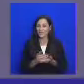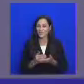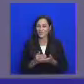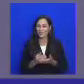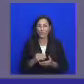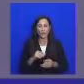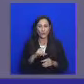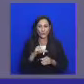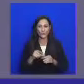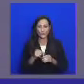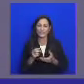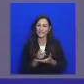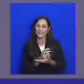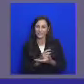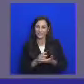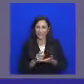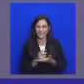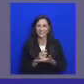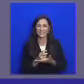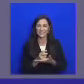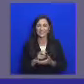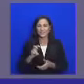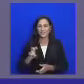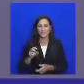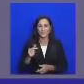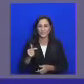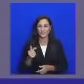no ar o sorteio desta noite da Quina. É o concurso